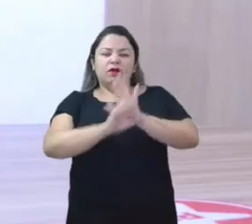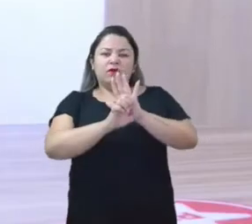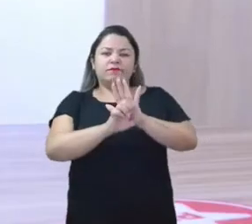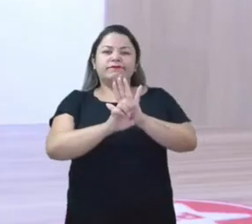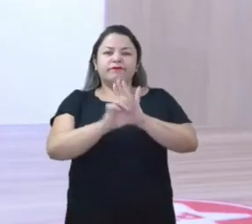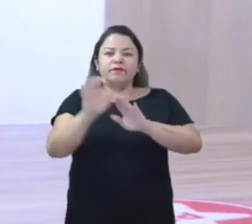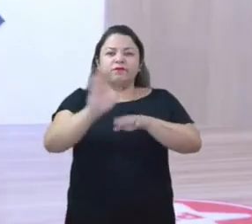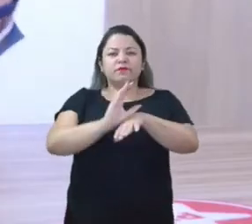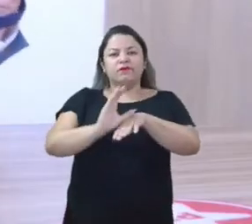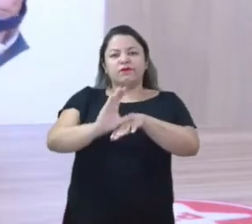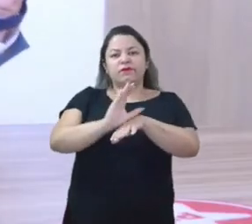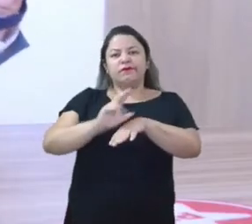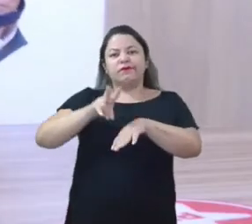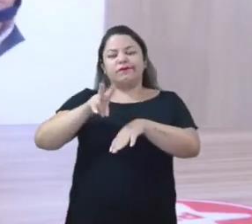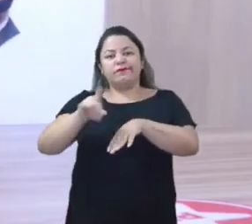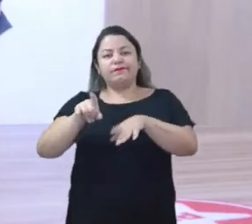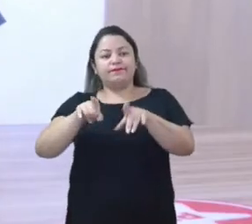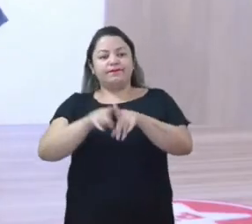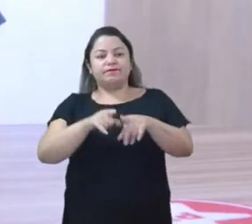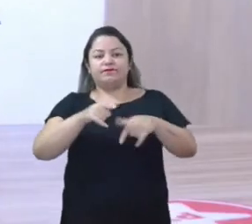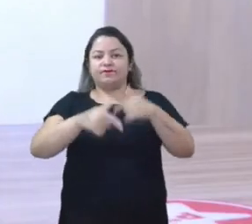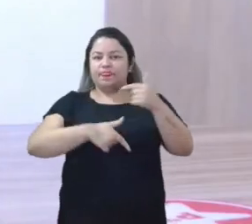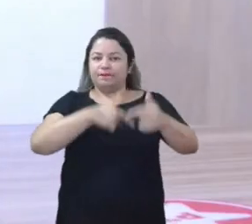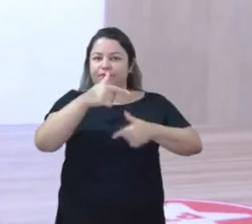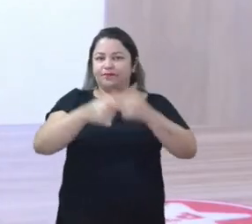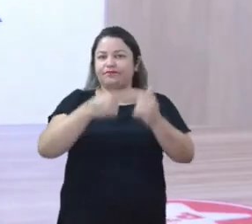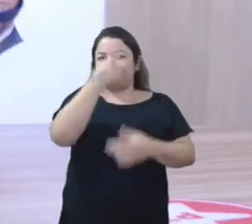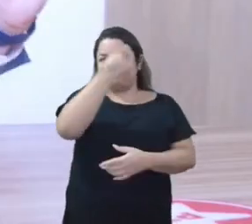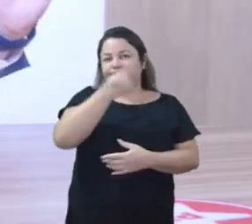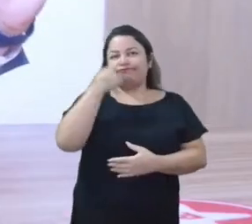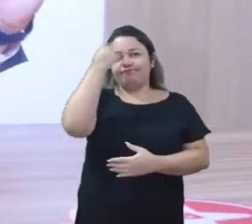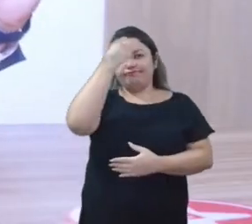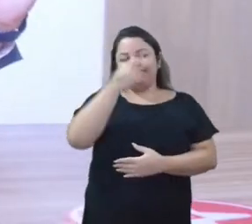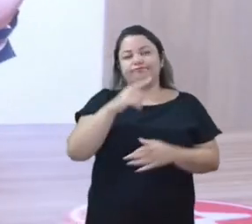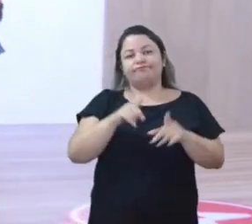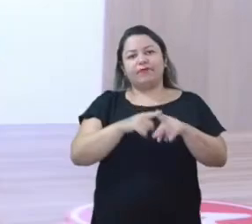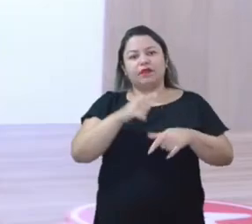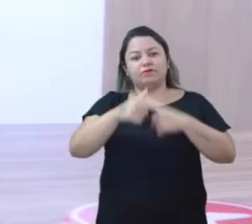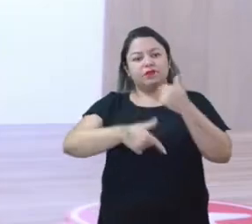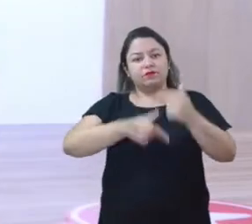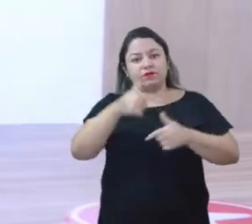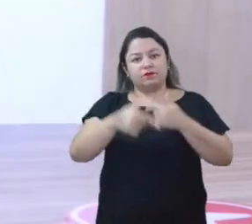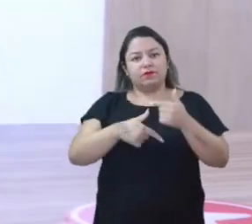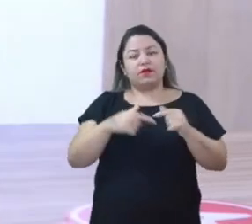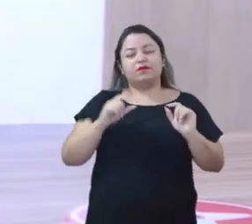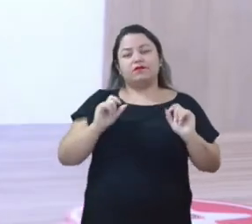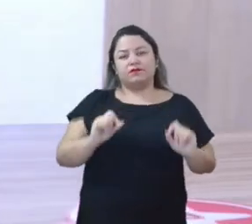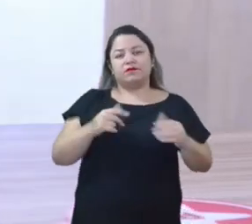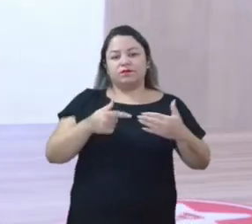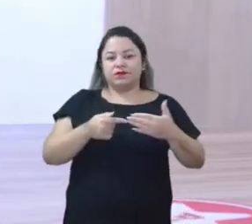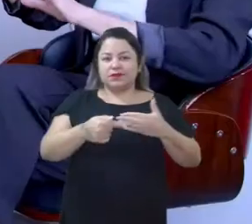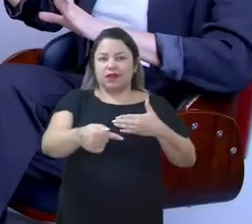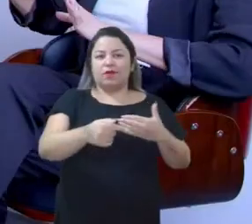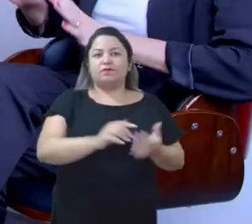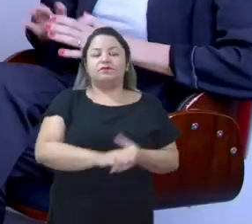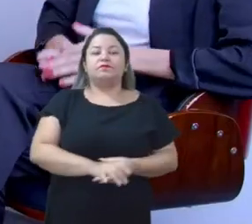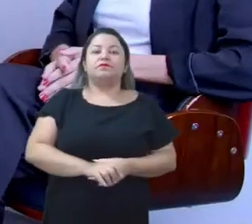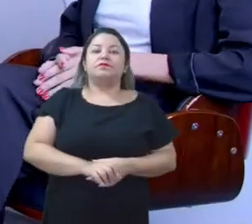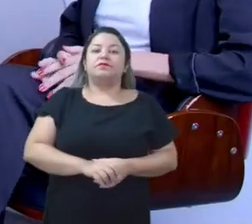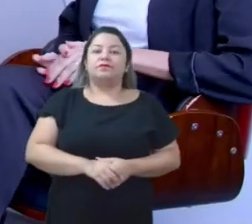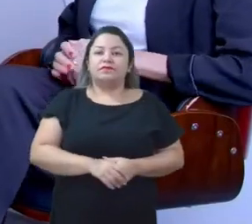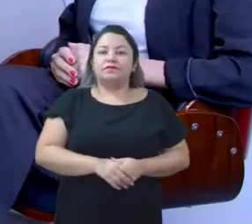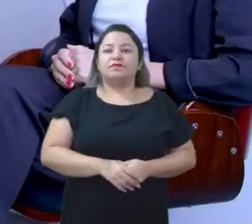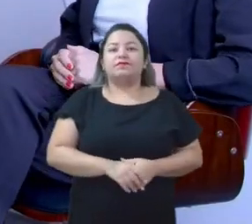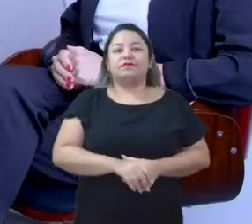ela vai determinar a carga horária máxima do trabalhador semanal. Independente que é do